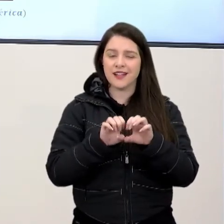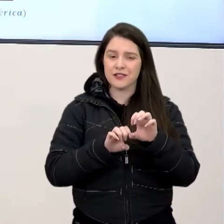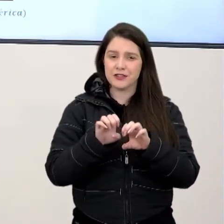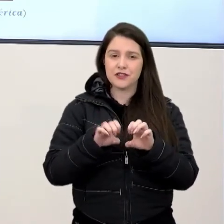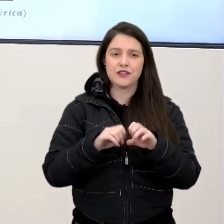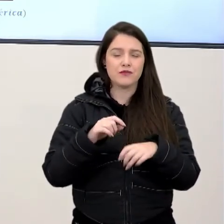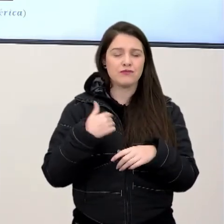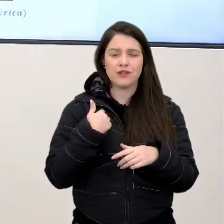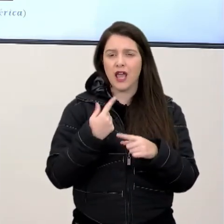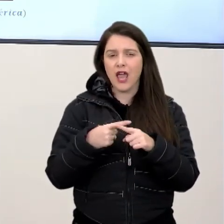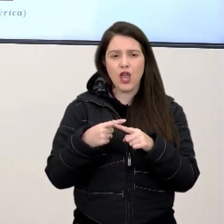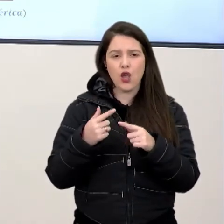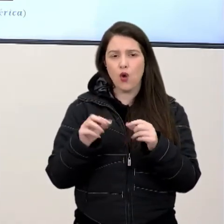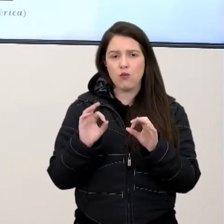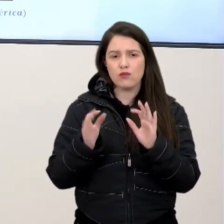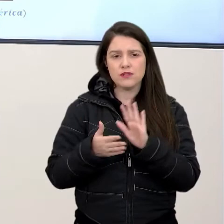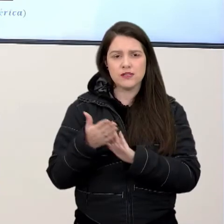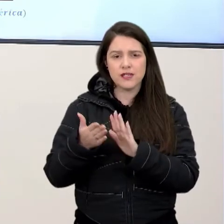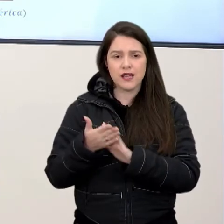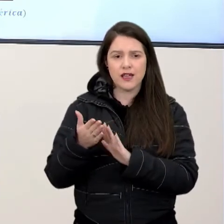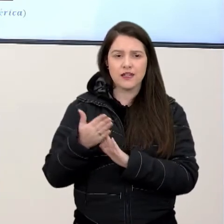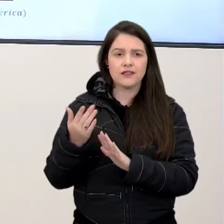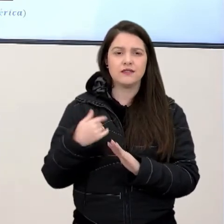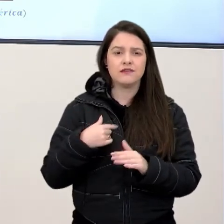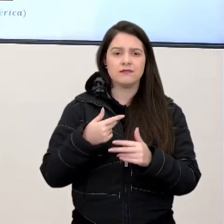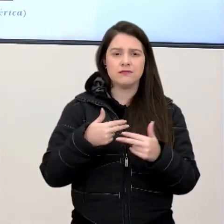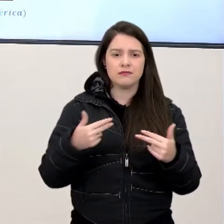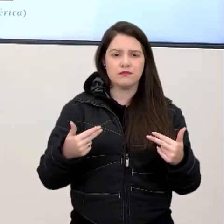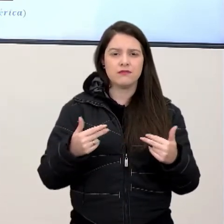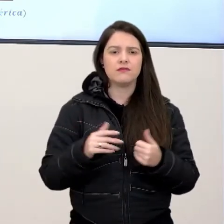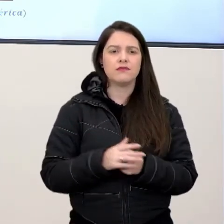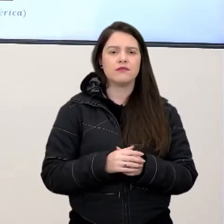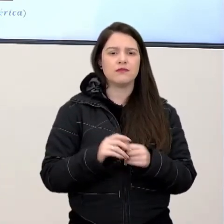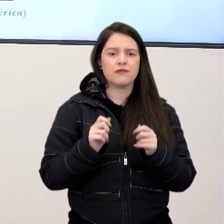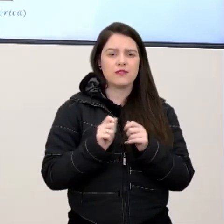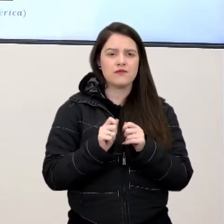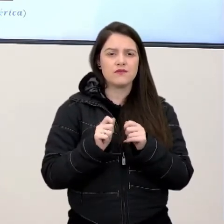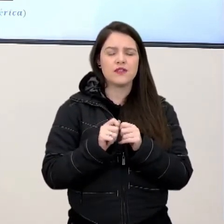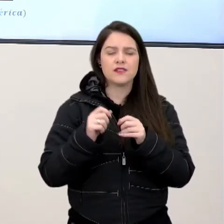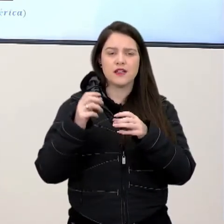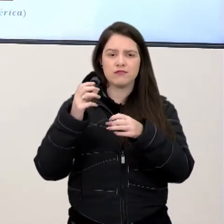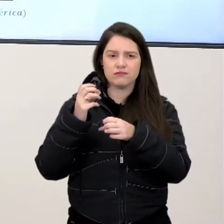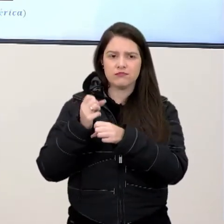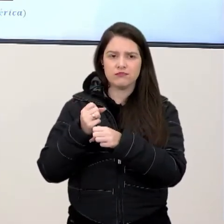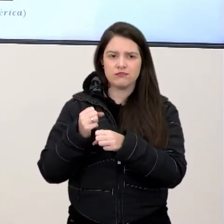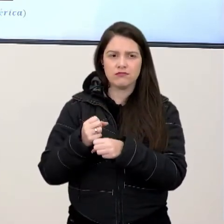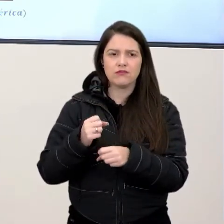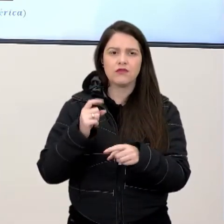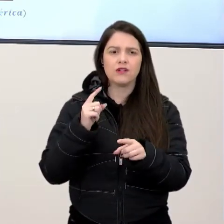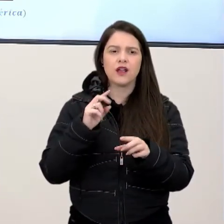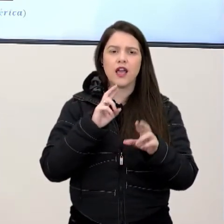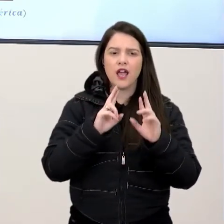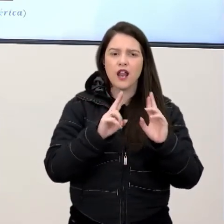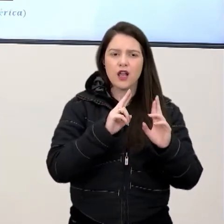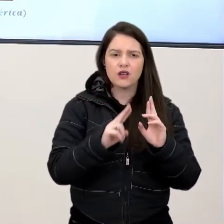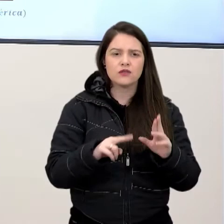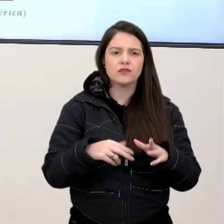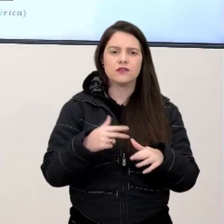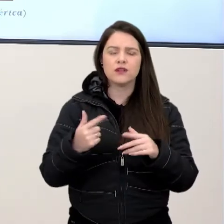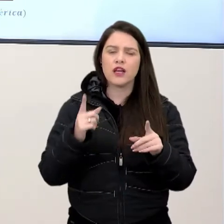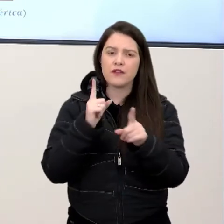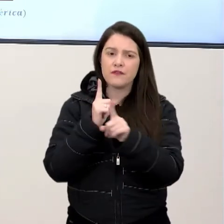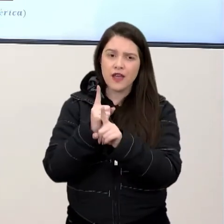sair disso. E aí você vai se lembrar dessas aulas aqui, vai montar tabelas gigantescas, vai ter que calcular somatórios, vai ter que